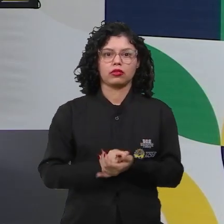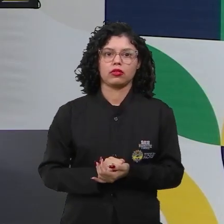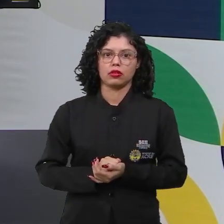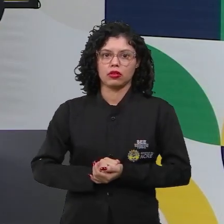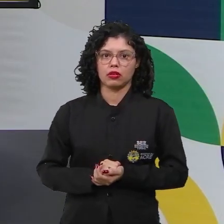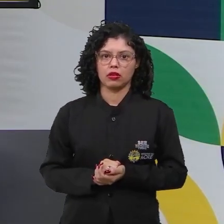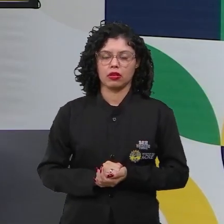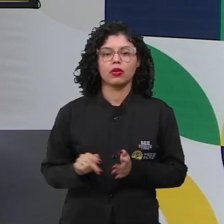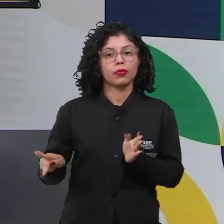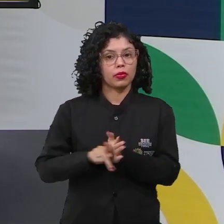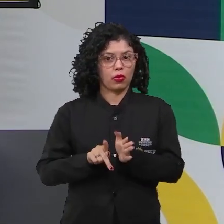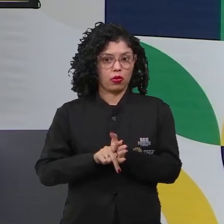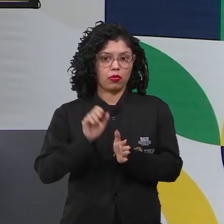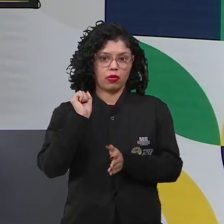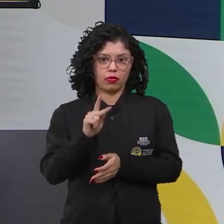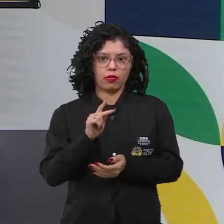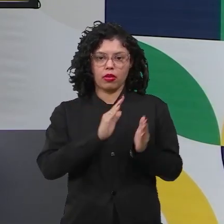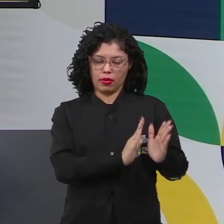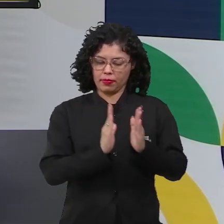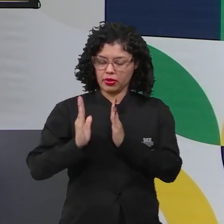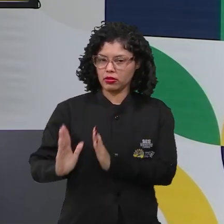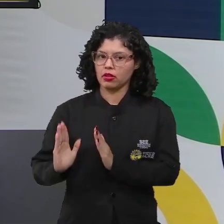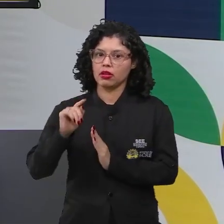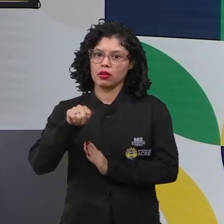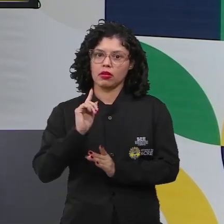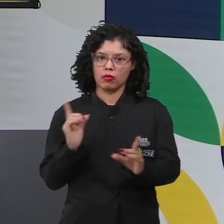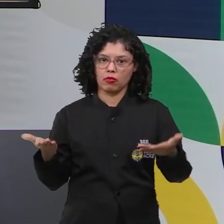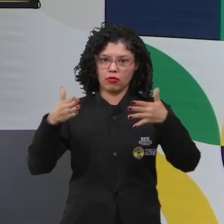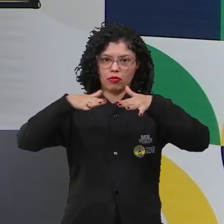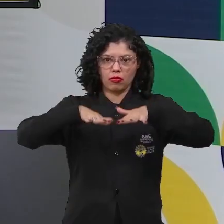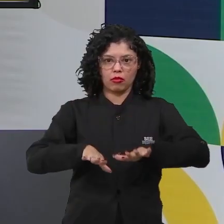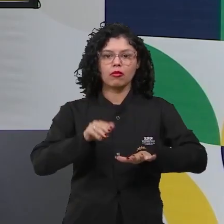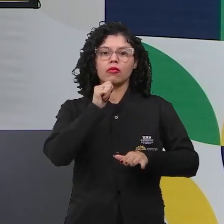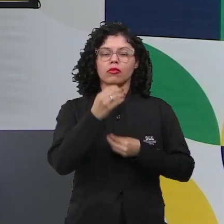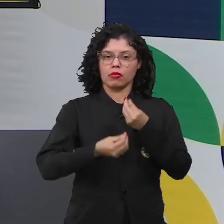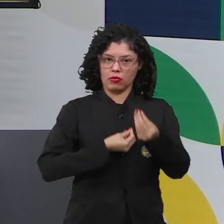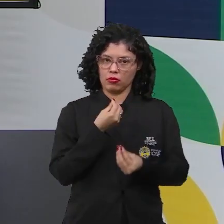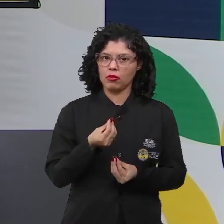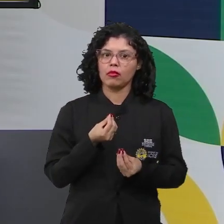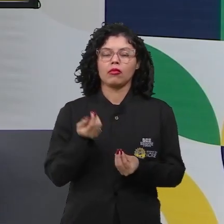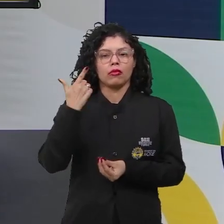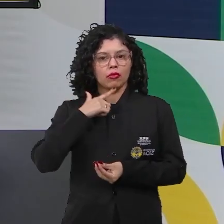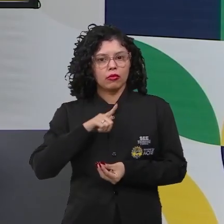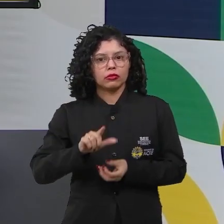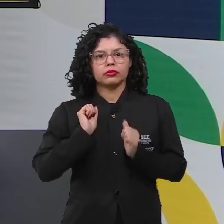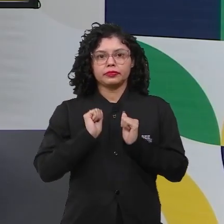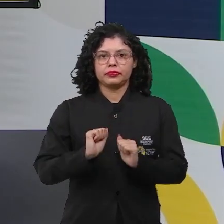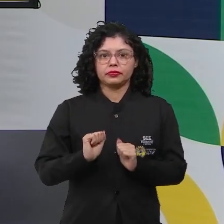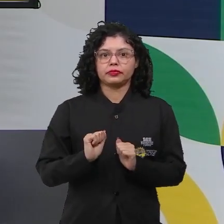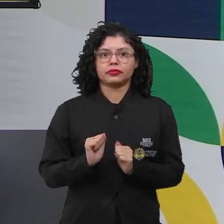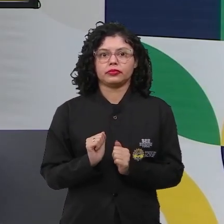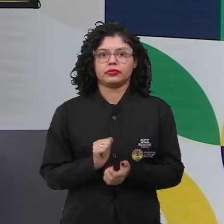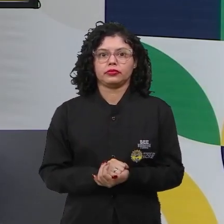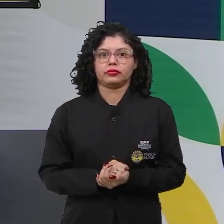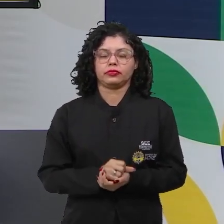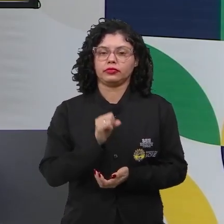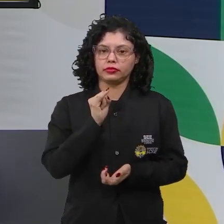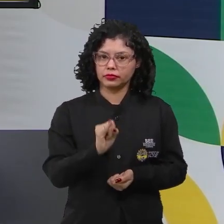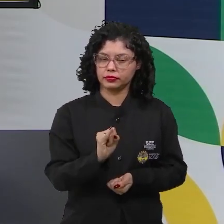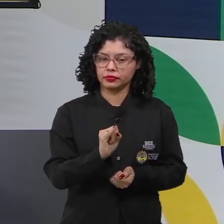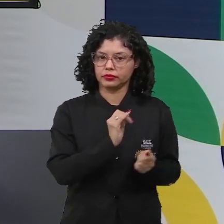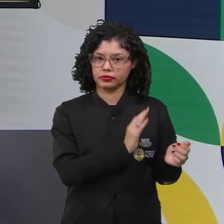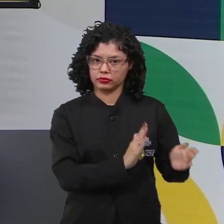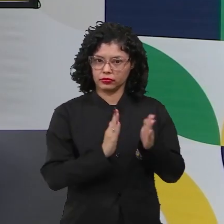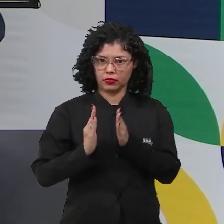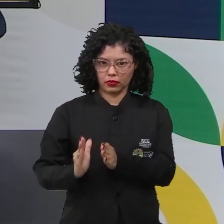de pertencimento. Então, a partir daí que a inclusão vem como ferramenta de garantia, de olha, se você é